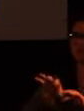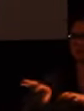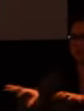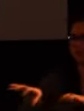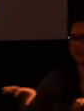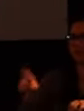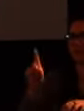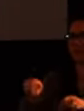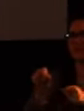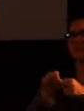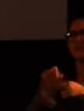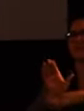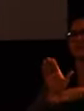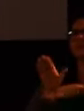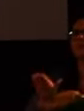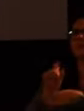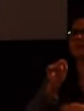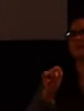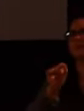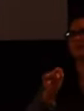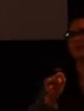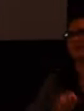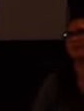para a promoção